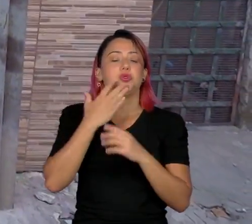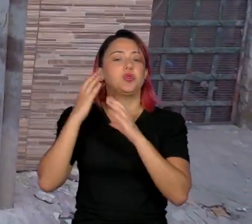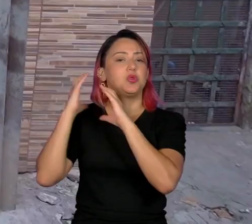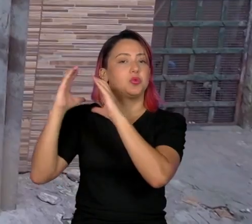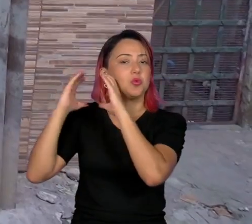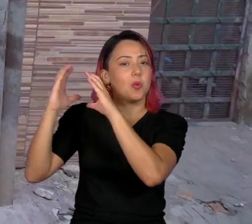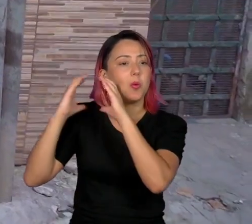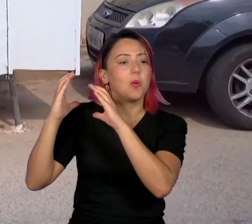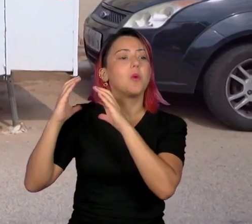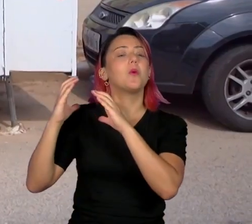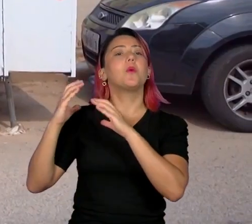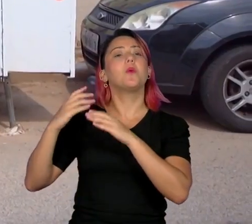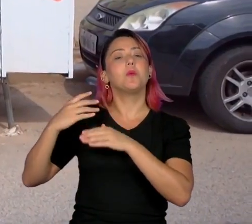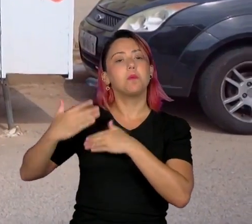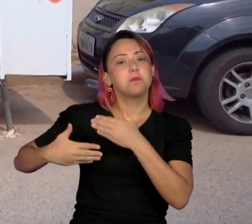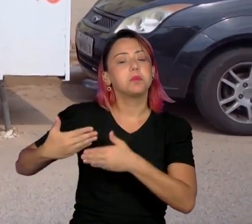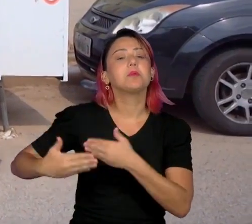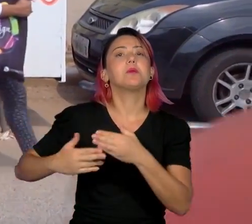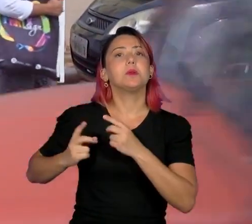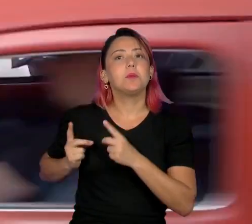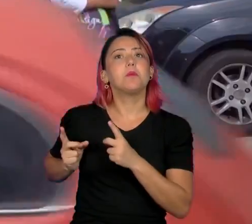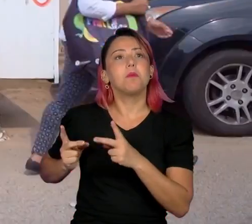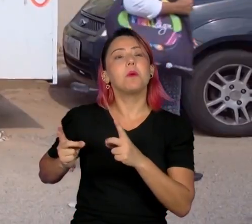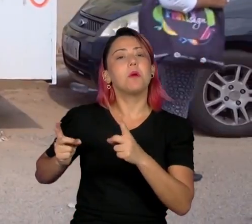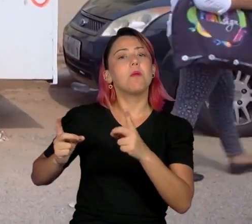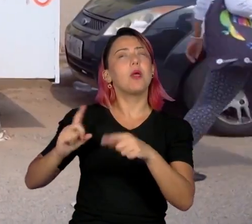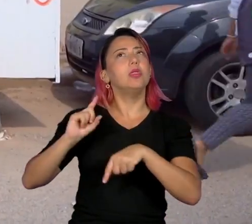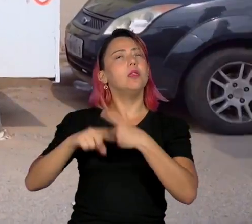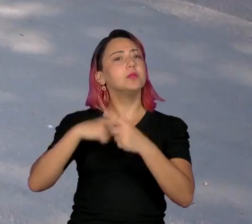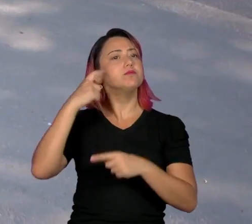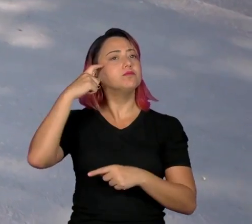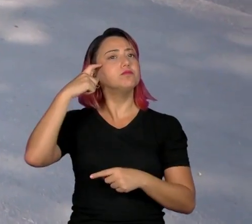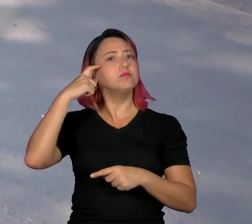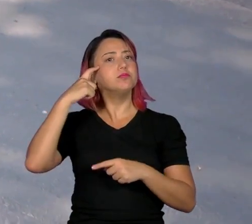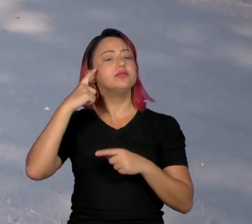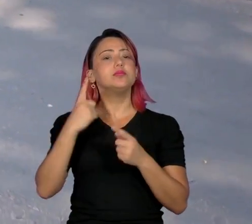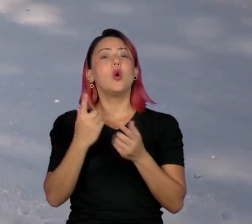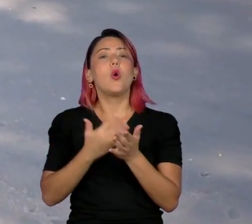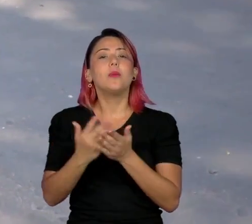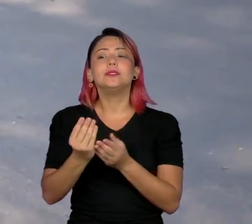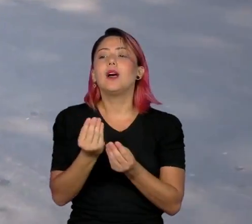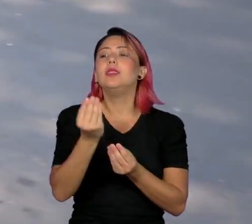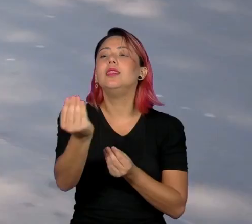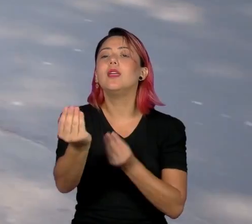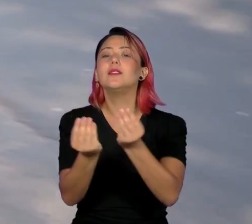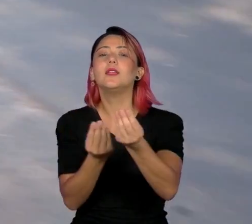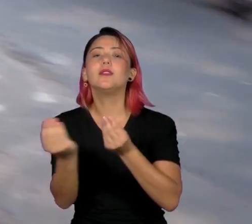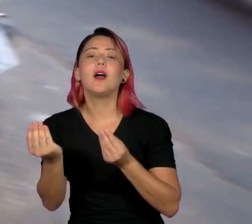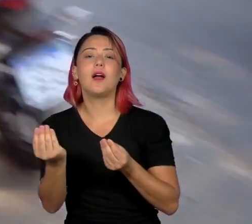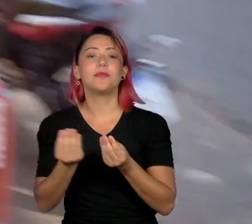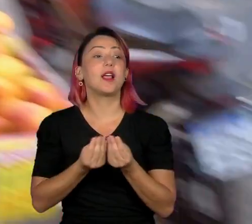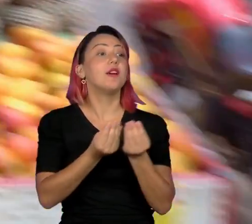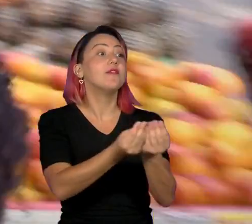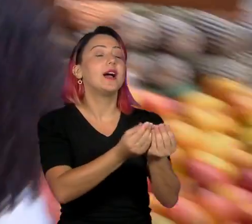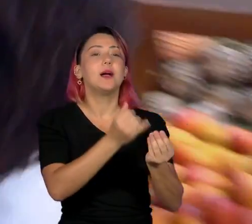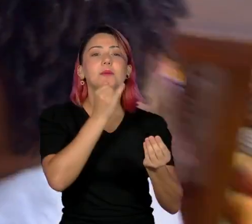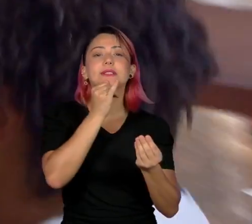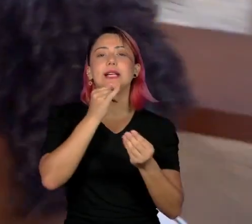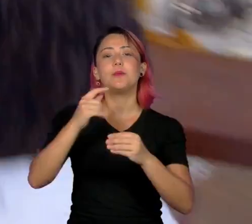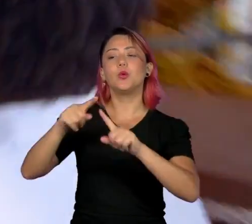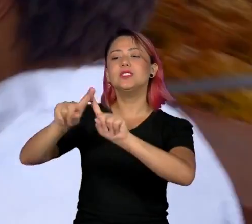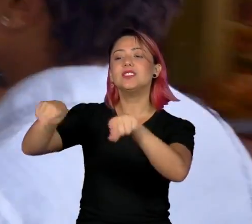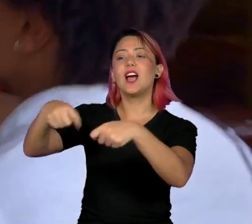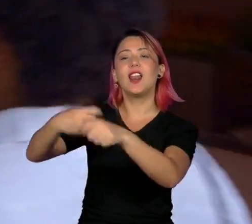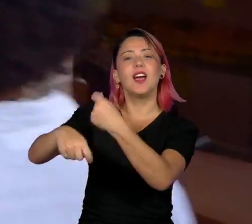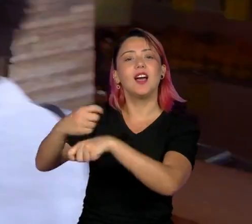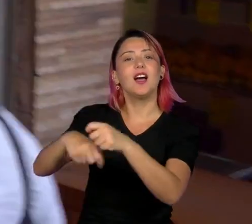procurar aqui as nossas cocadas. Aí foi que eu tive a ideia de deixar em alguns escritórios, de deixar em salão de cabeleireiro com as minhas